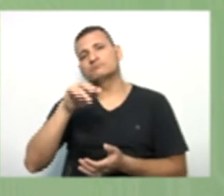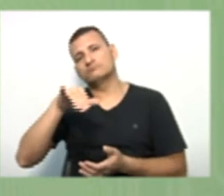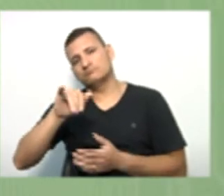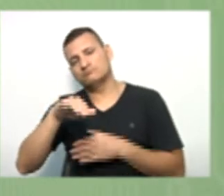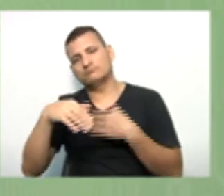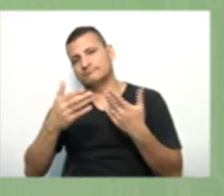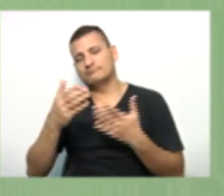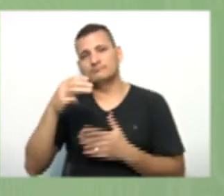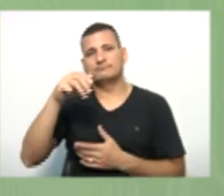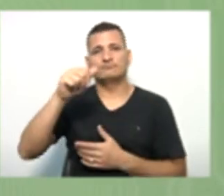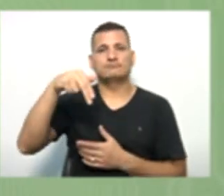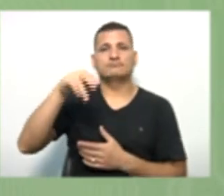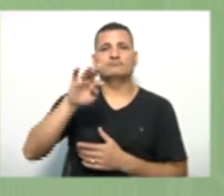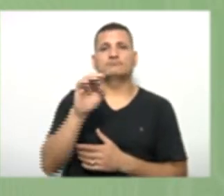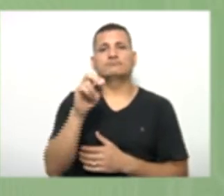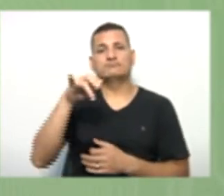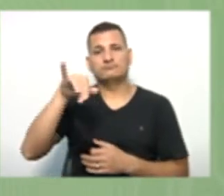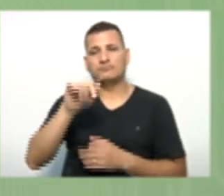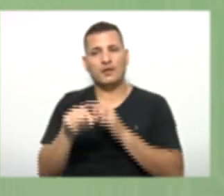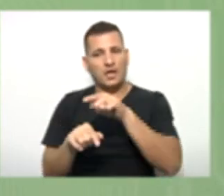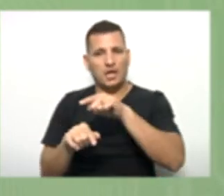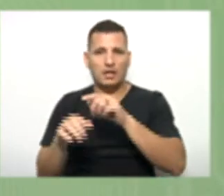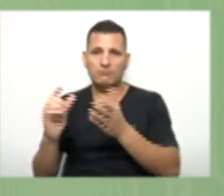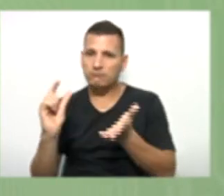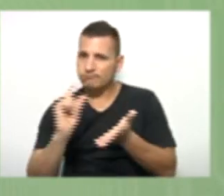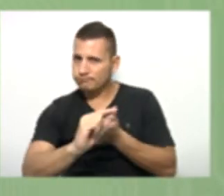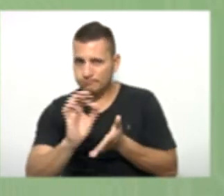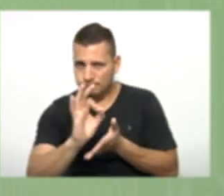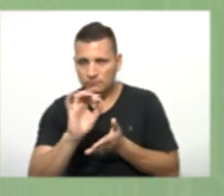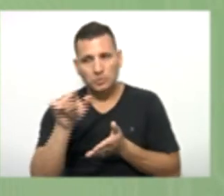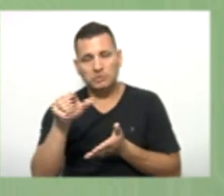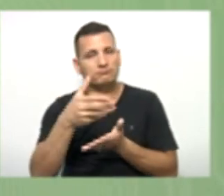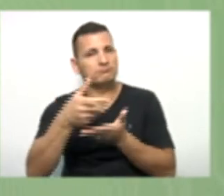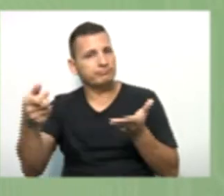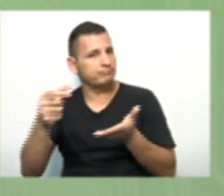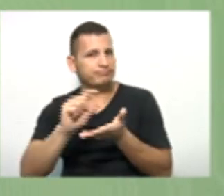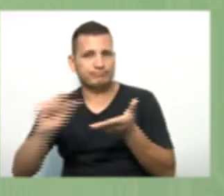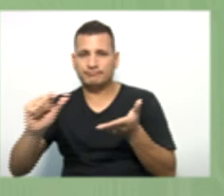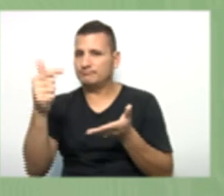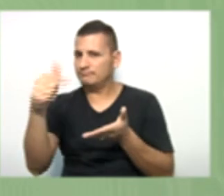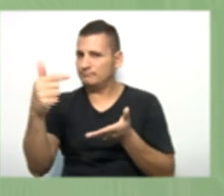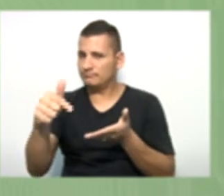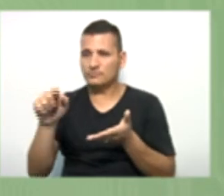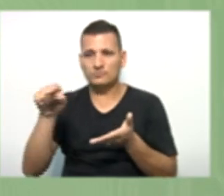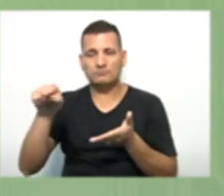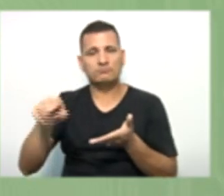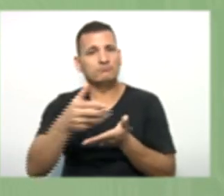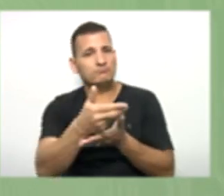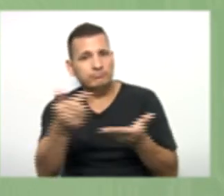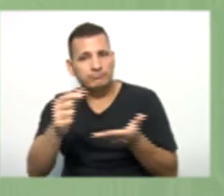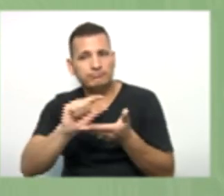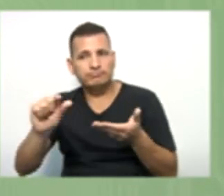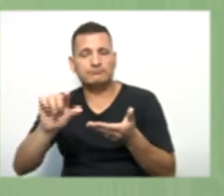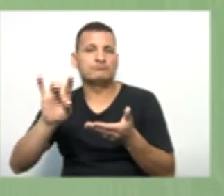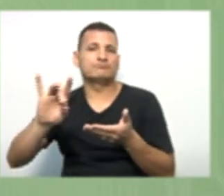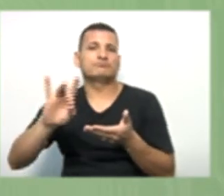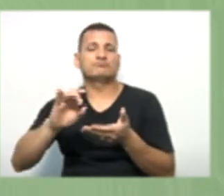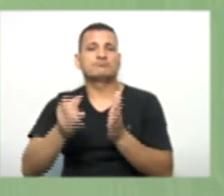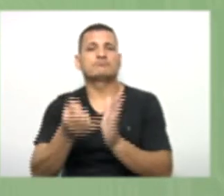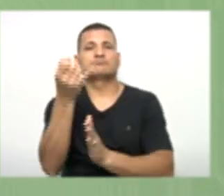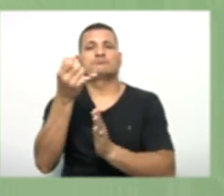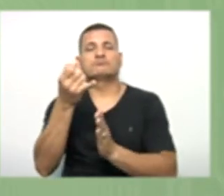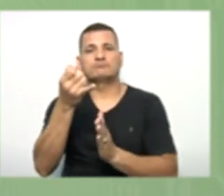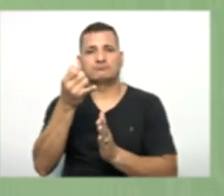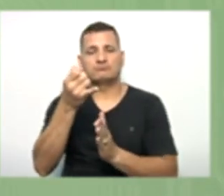Antônio, ele não participou, ele não vai receber sobras. Ele vai receber somente os juros do capital,